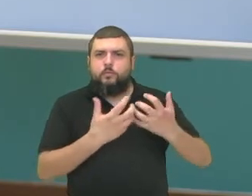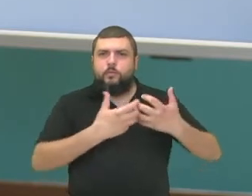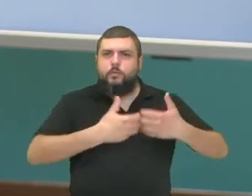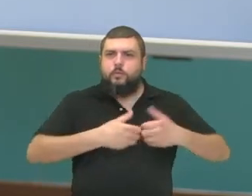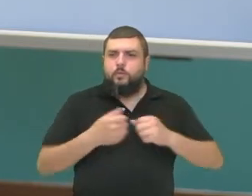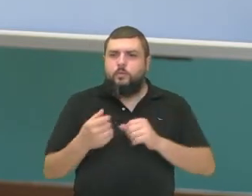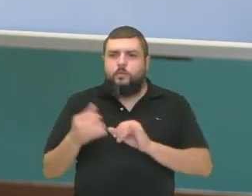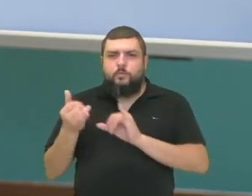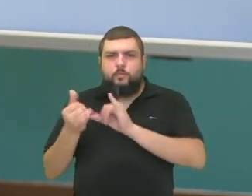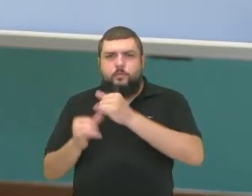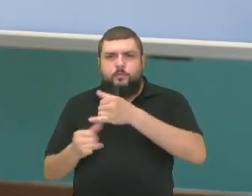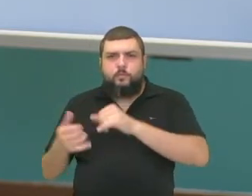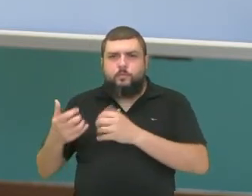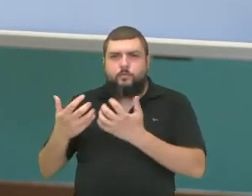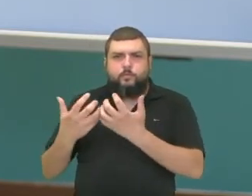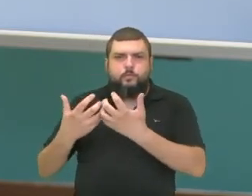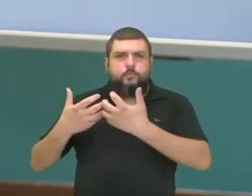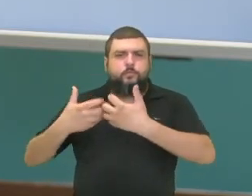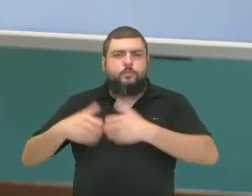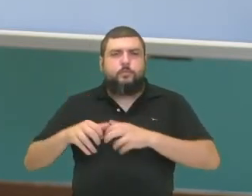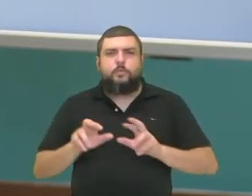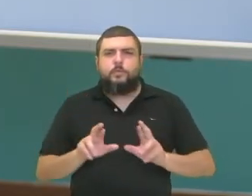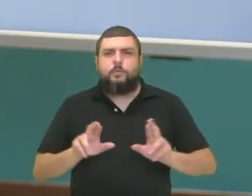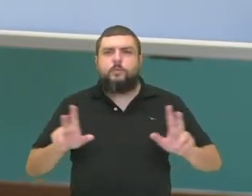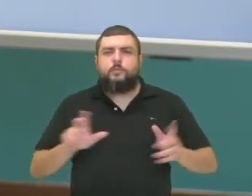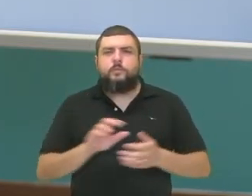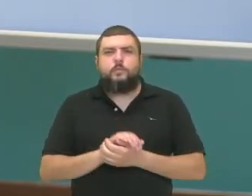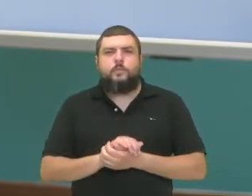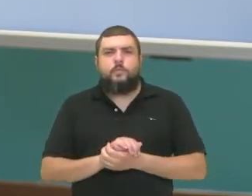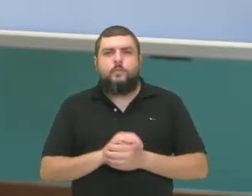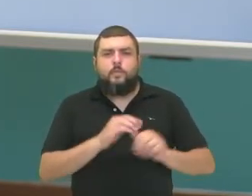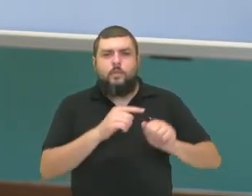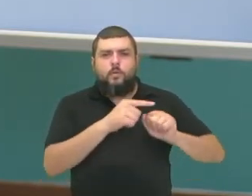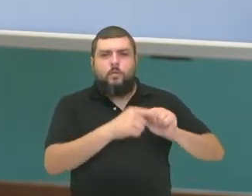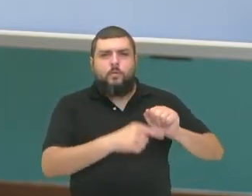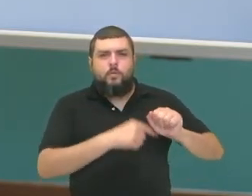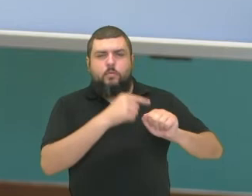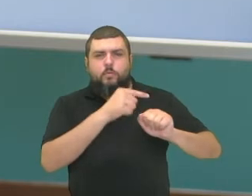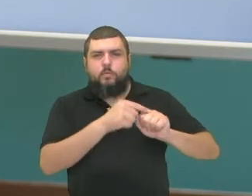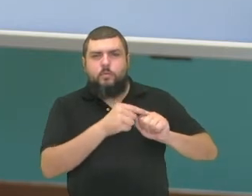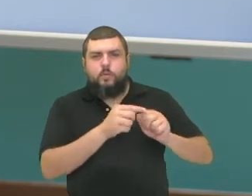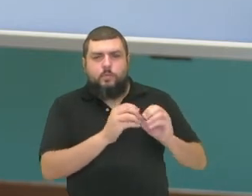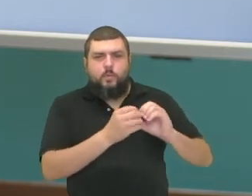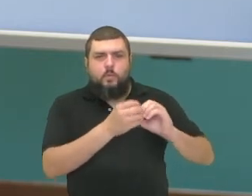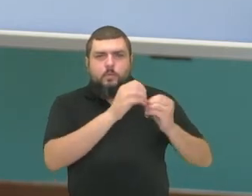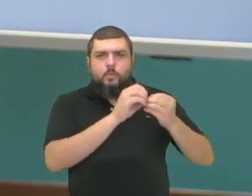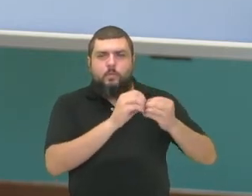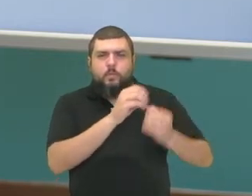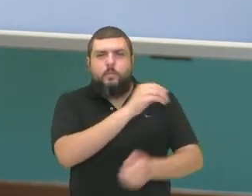num exemplo, tá? Um grupo de átomos forma um álcool e o mesmo grupo de